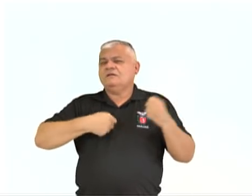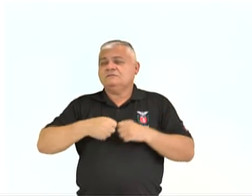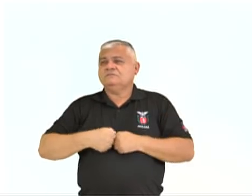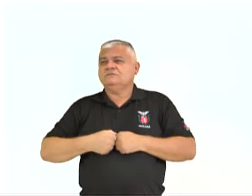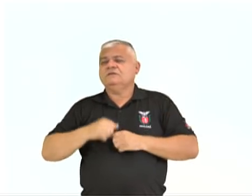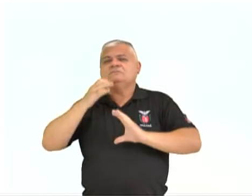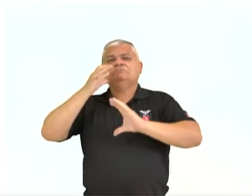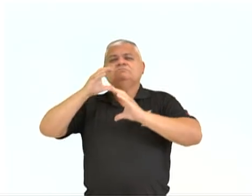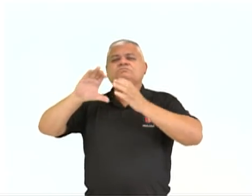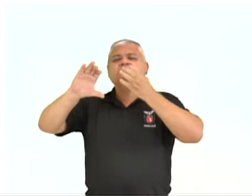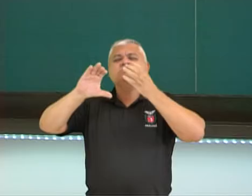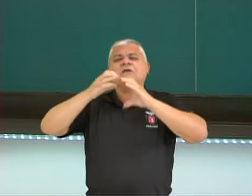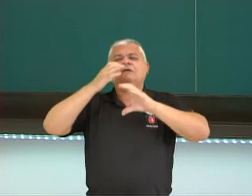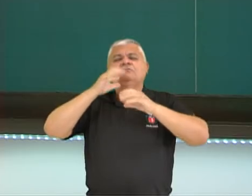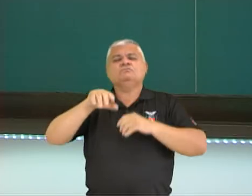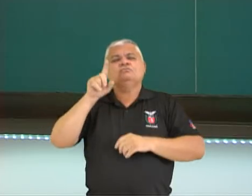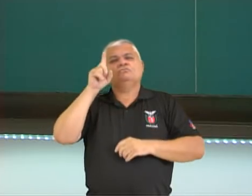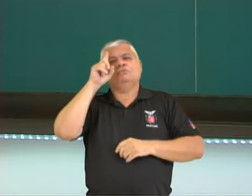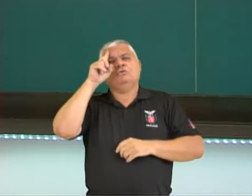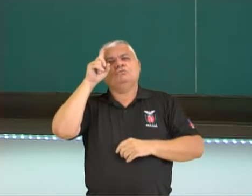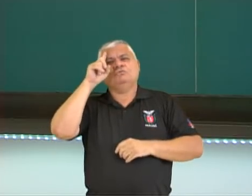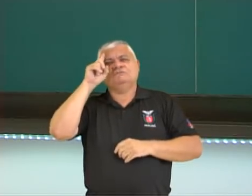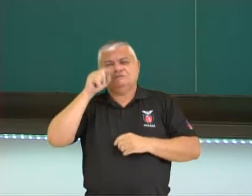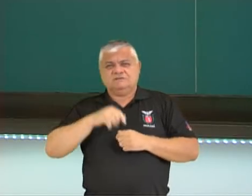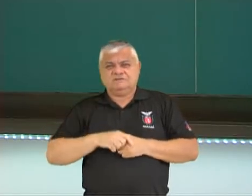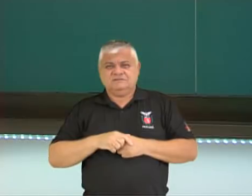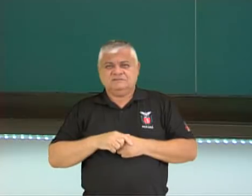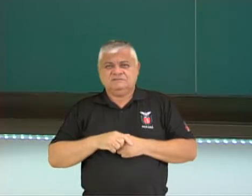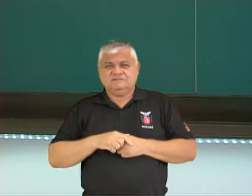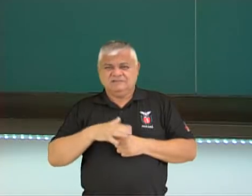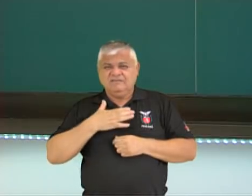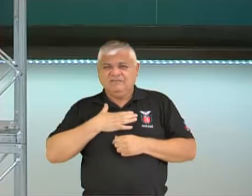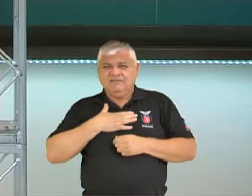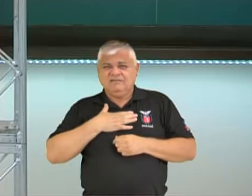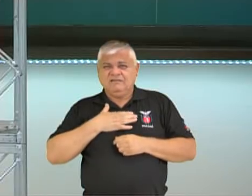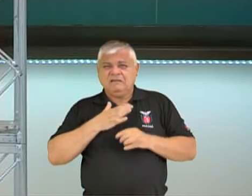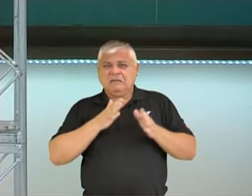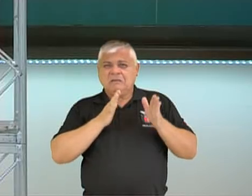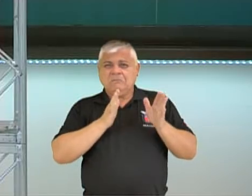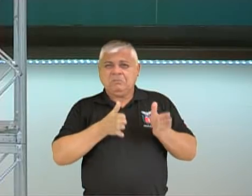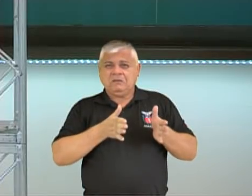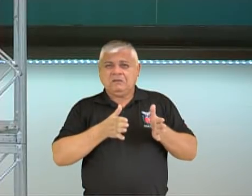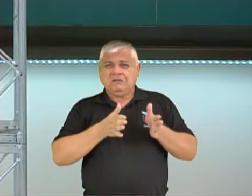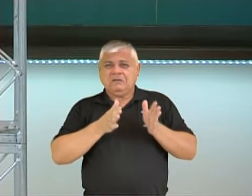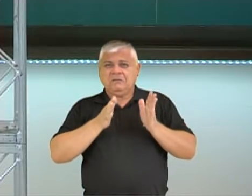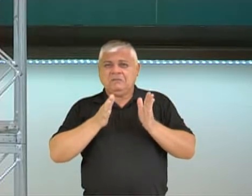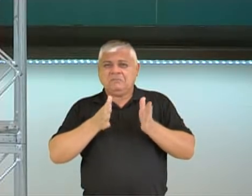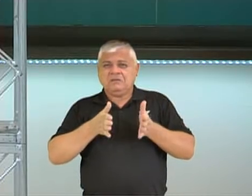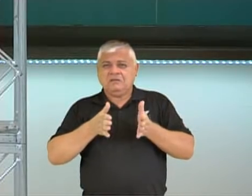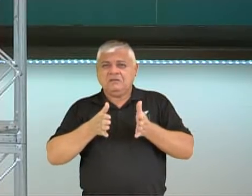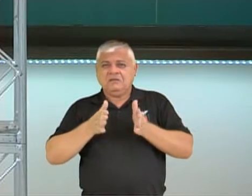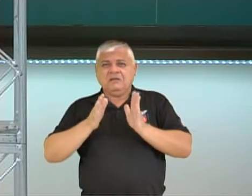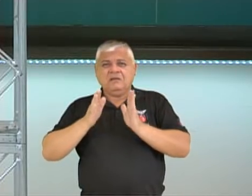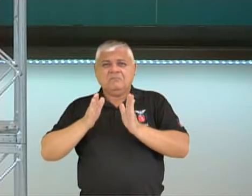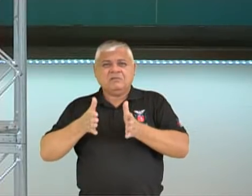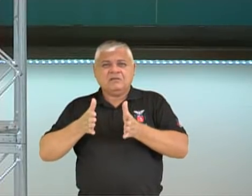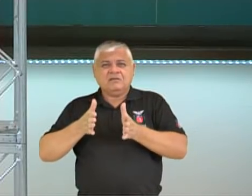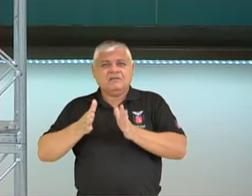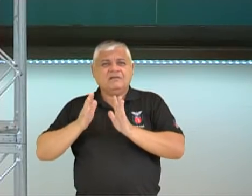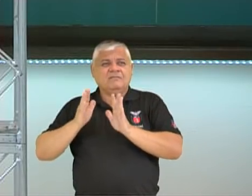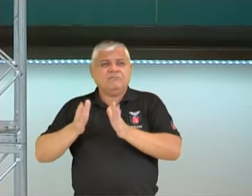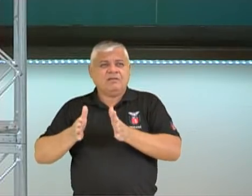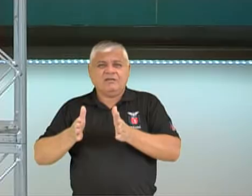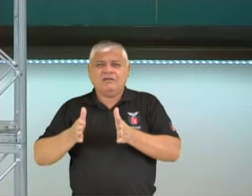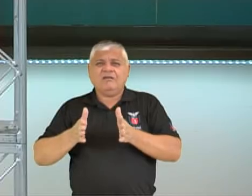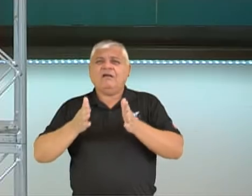sempre todo dia você percebeu ou não professora foi fazer uma leitura que